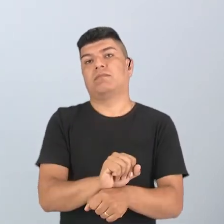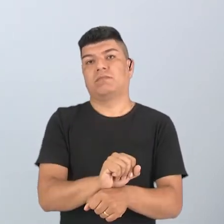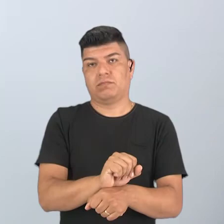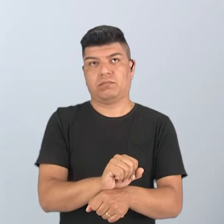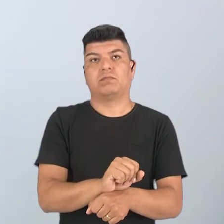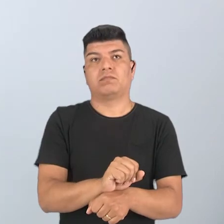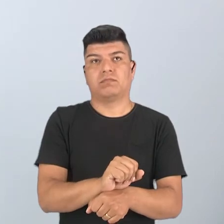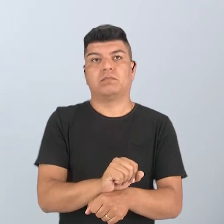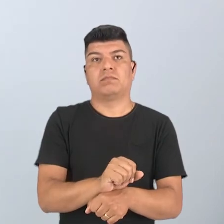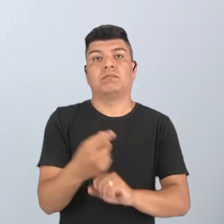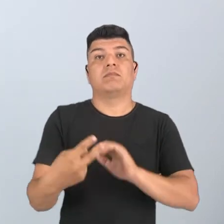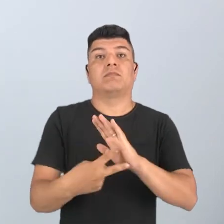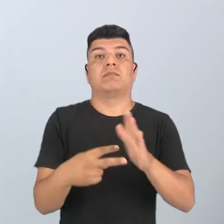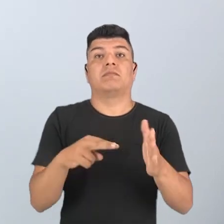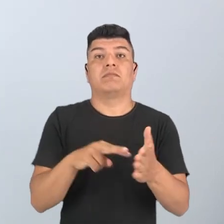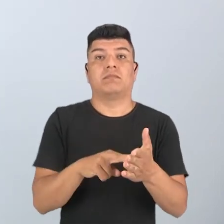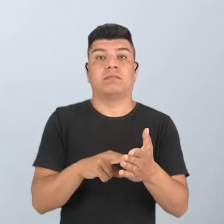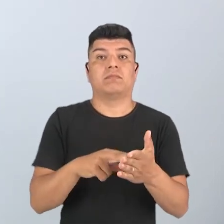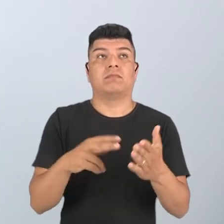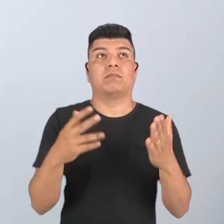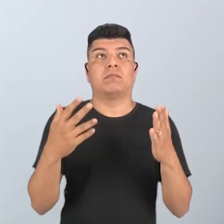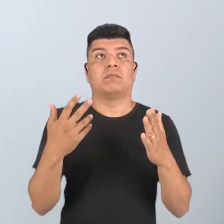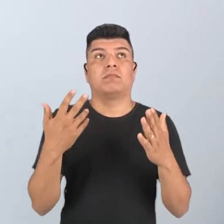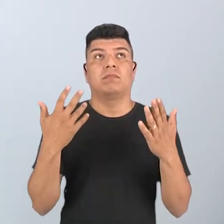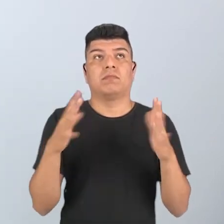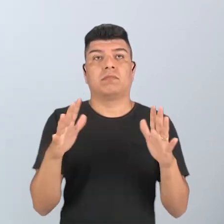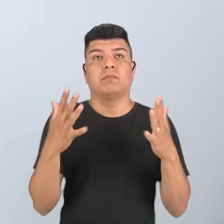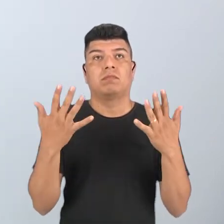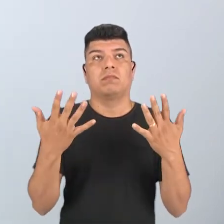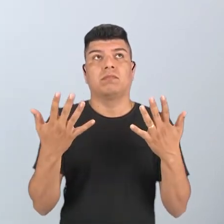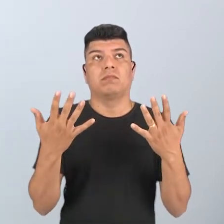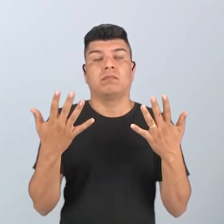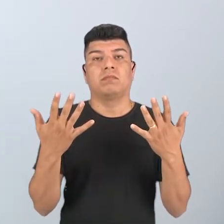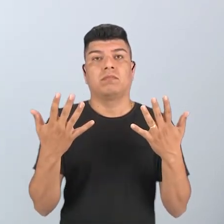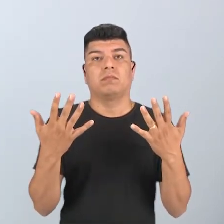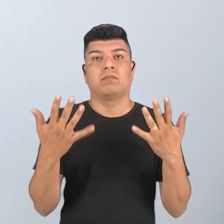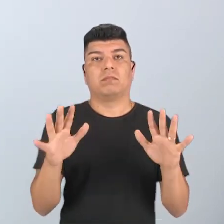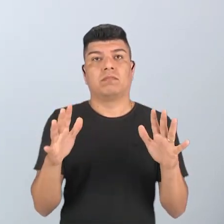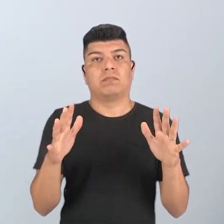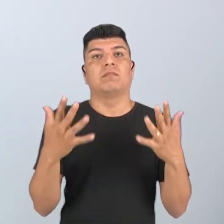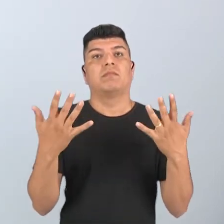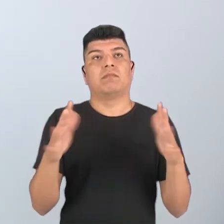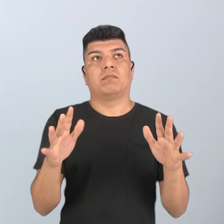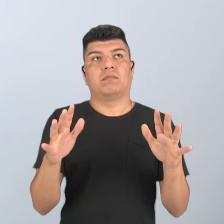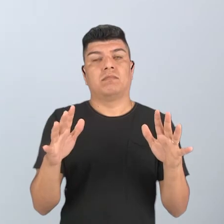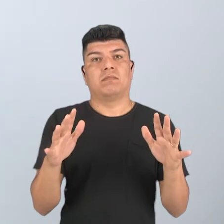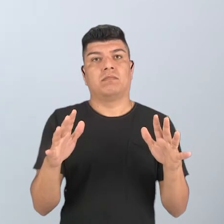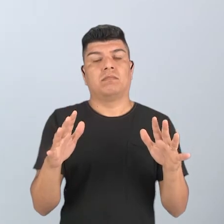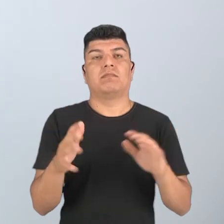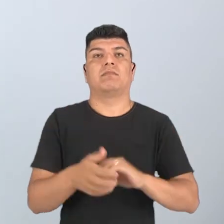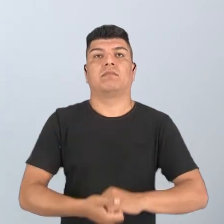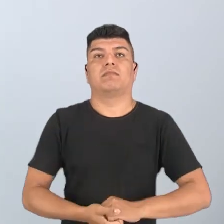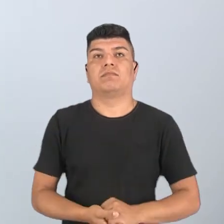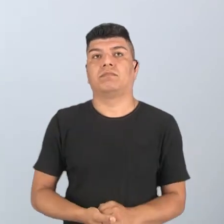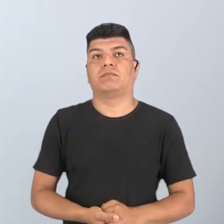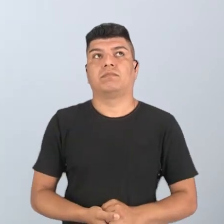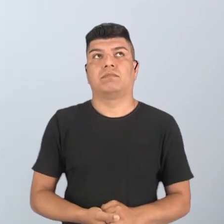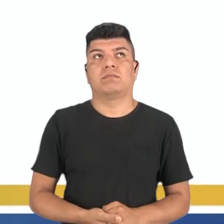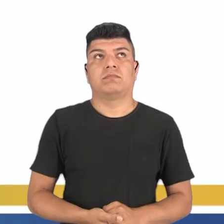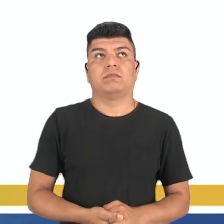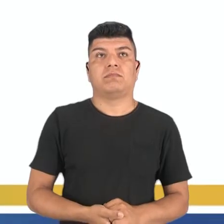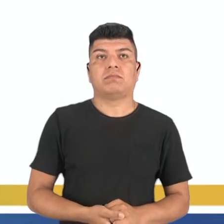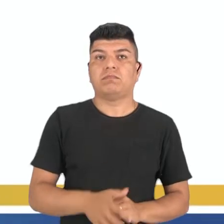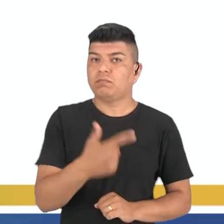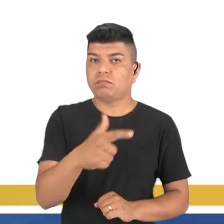semínima, que aí representando com a palma nós temos assim, ó. né? Então,